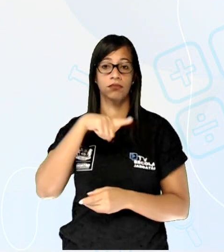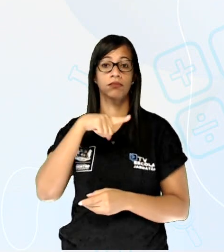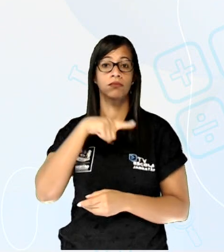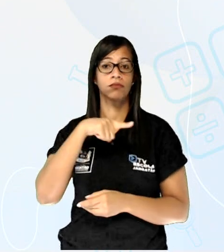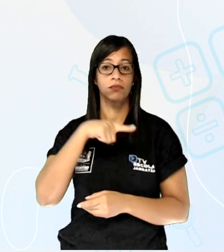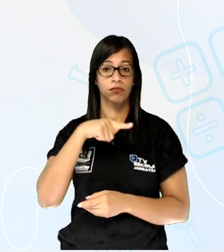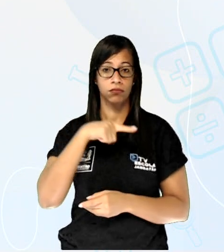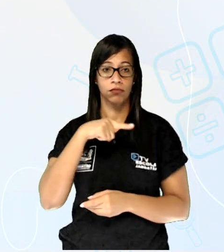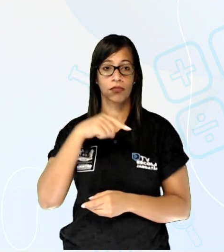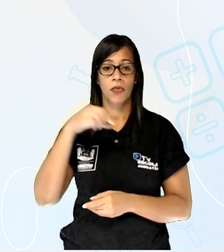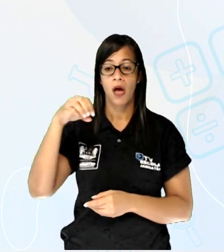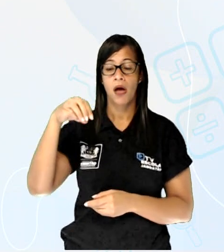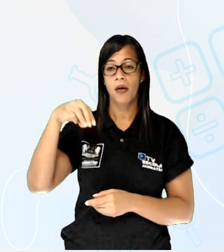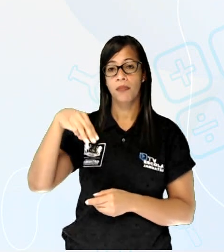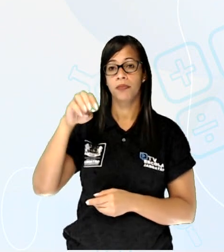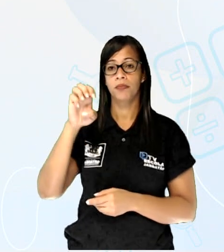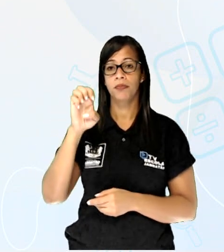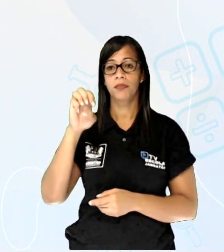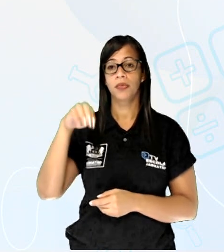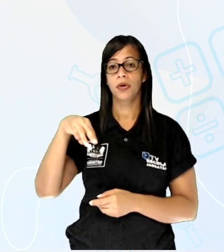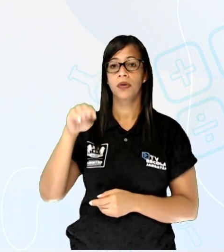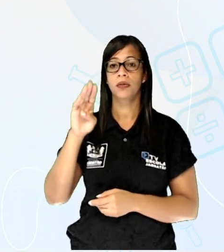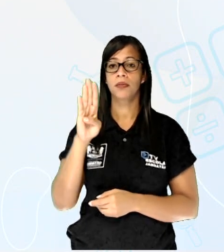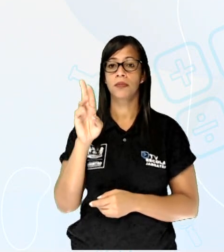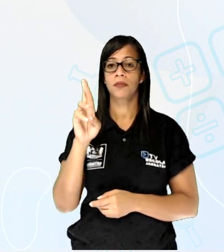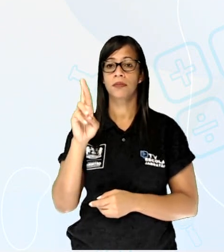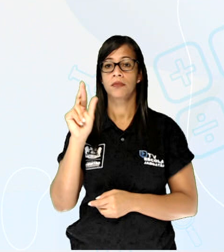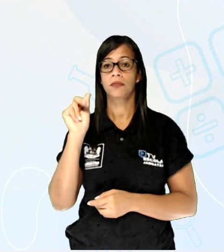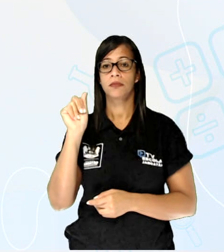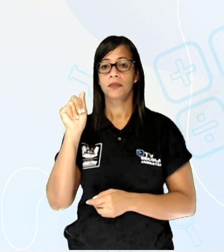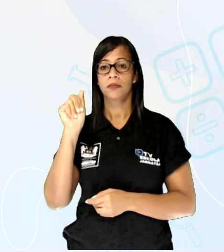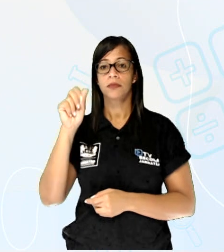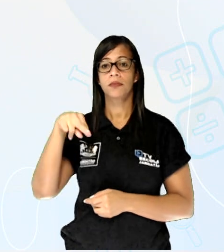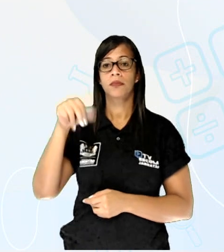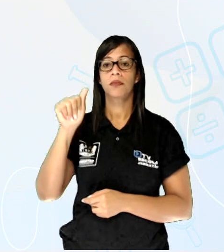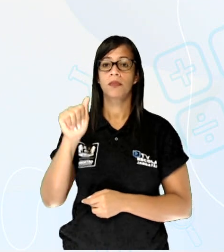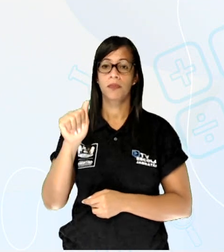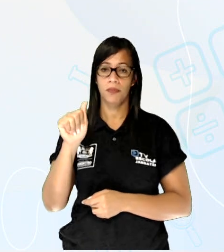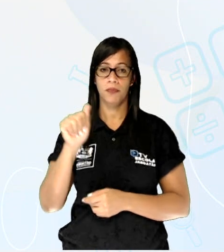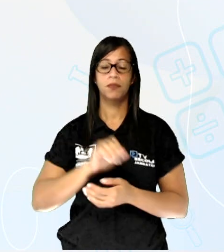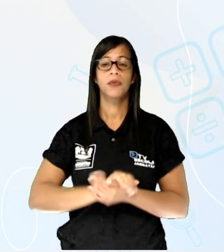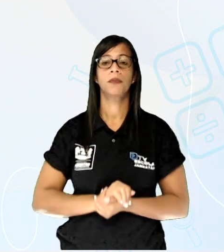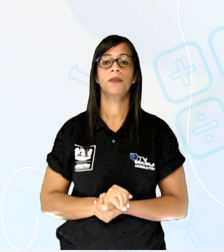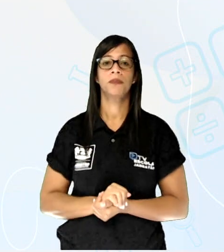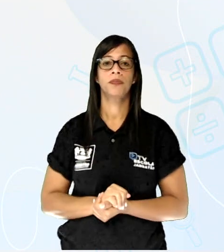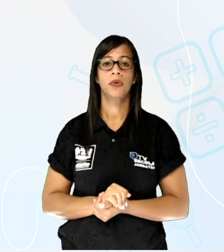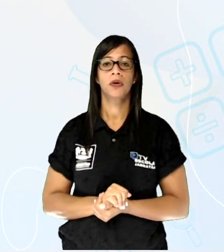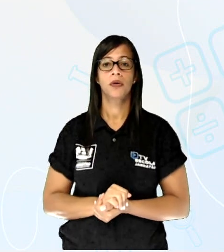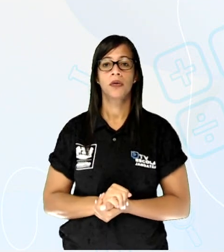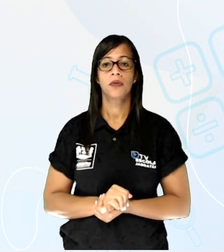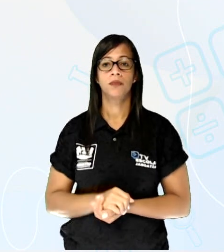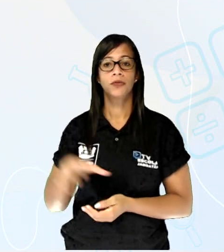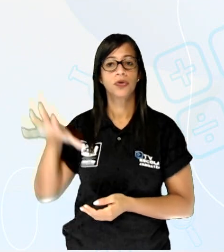que capta as vibrações sonoras, tá? E levam esse